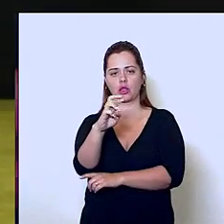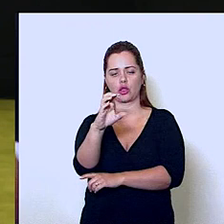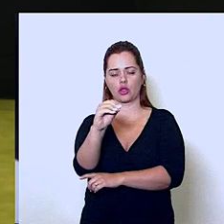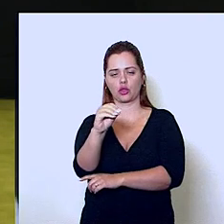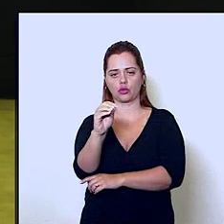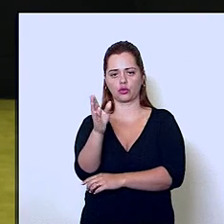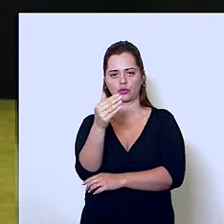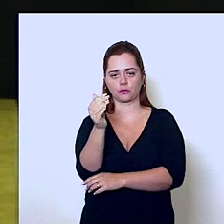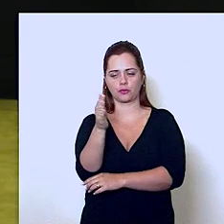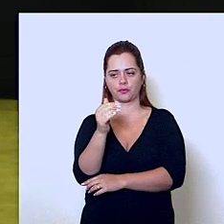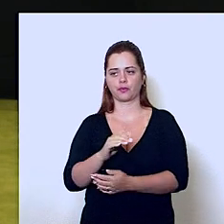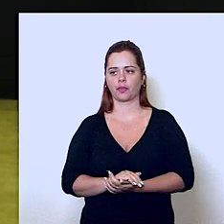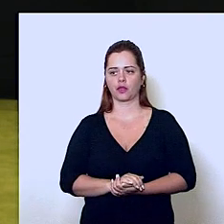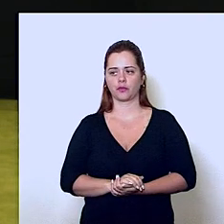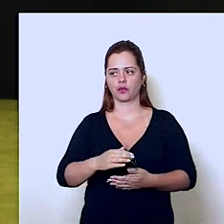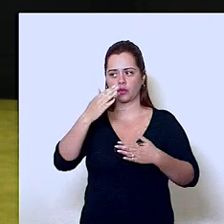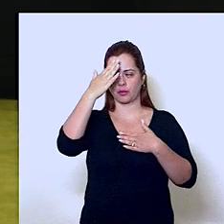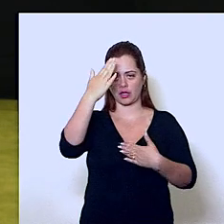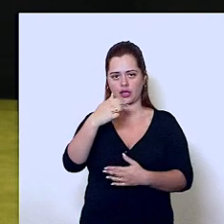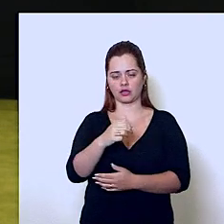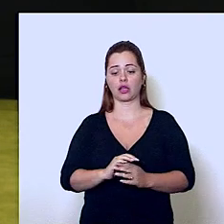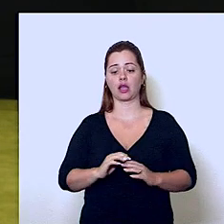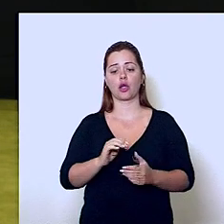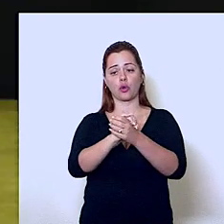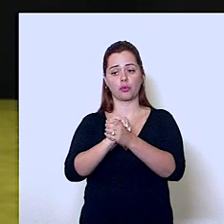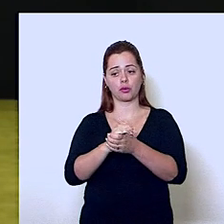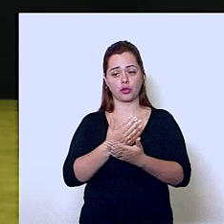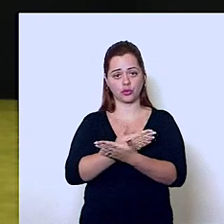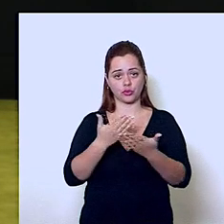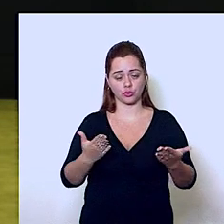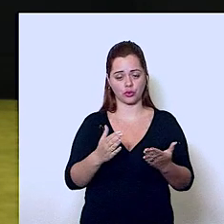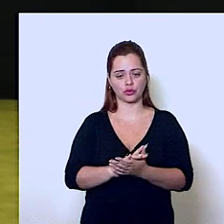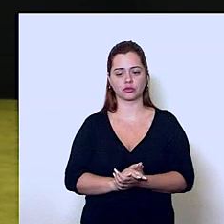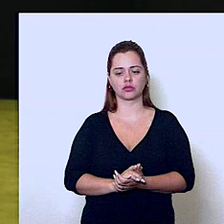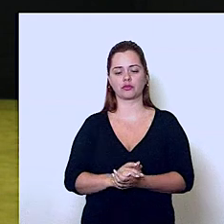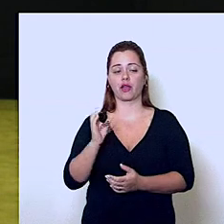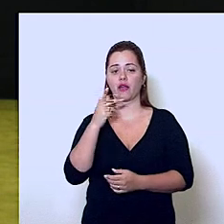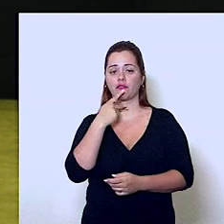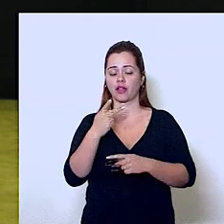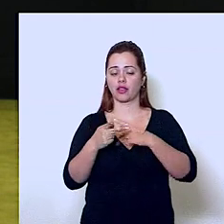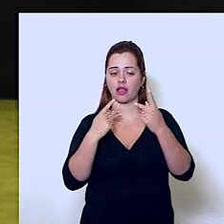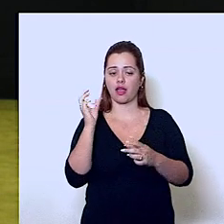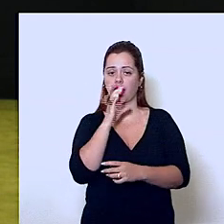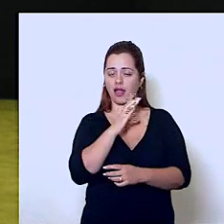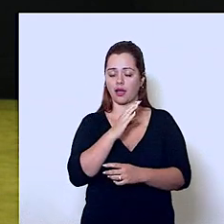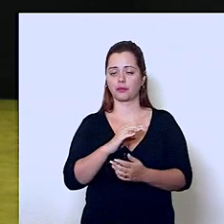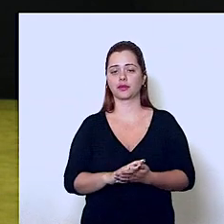Márcia. Cumprimento todos na mesa. Vou ser rápido para economizar o tempo, deixar tempo para todo mundo falar com